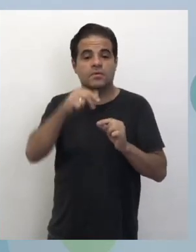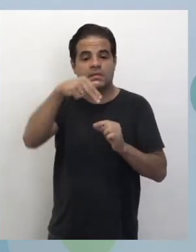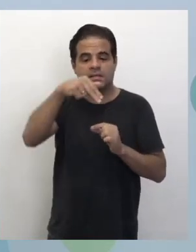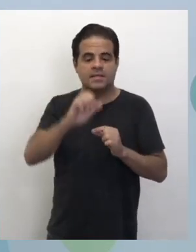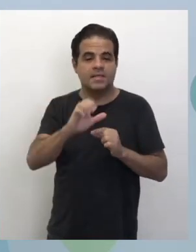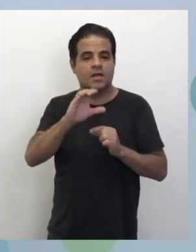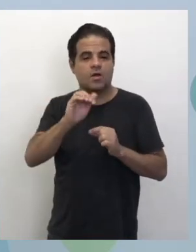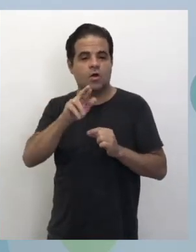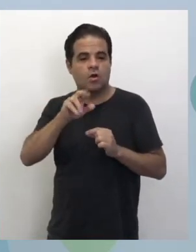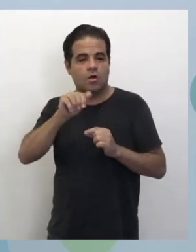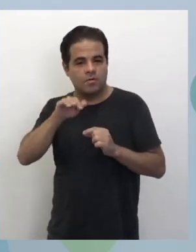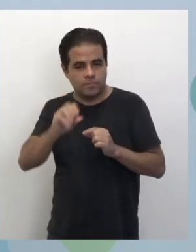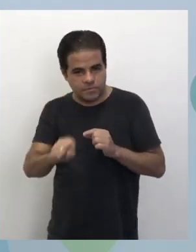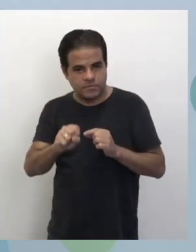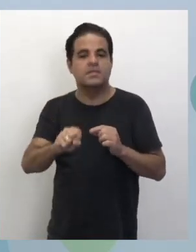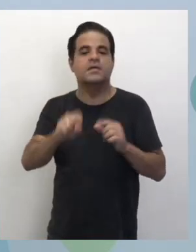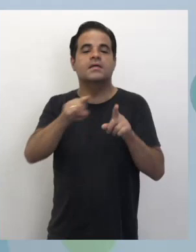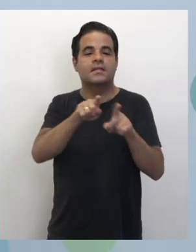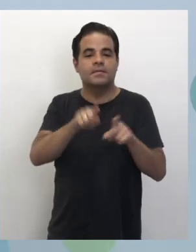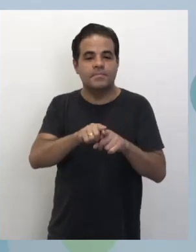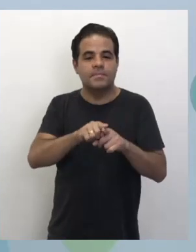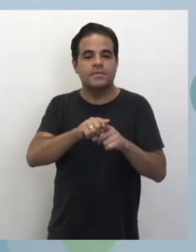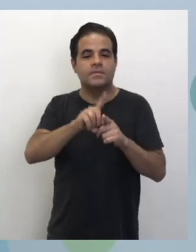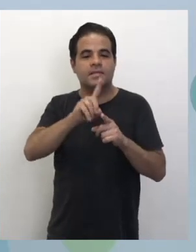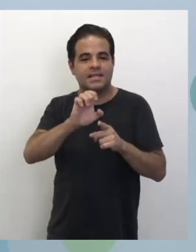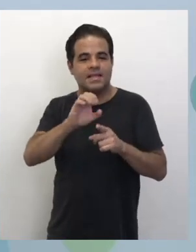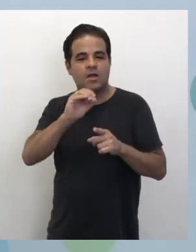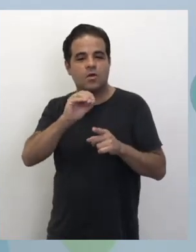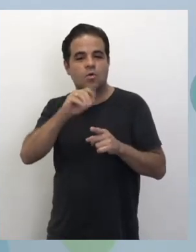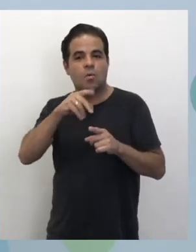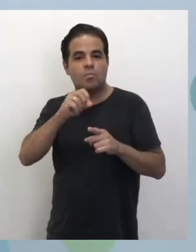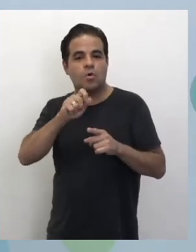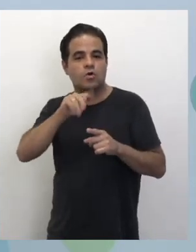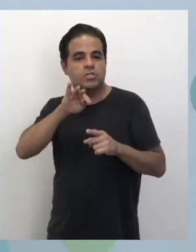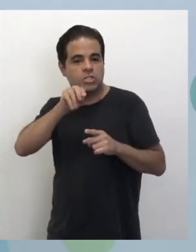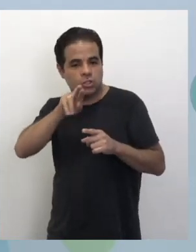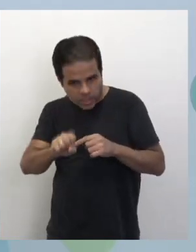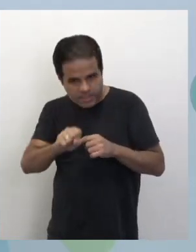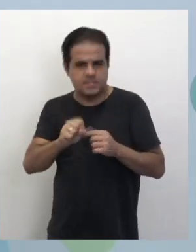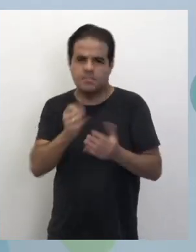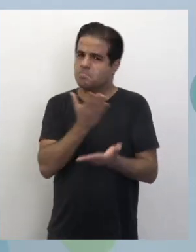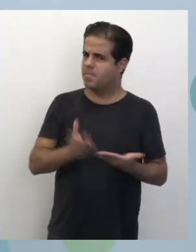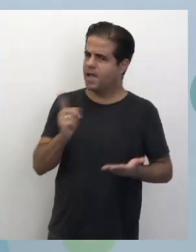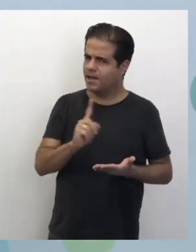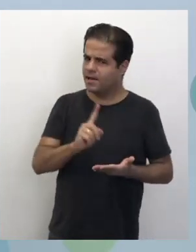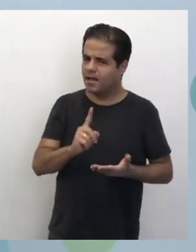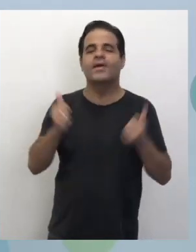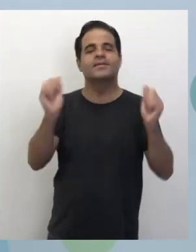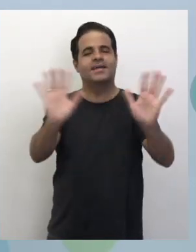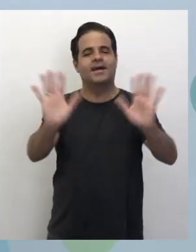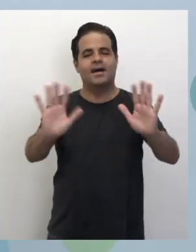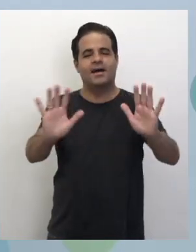necrófagos, detritívoros e decompositores. Não percam, hein, pessoal? Tchau!